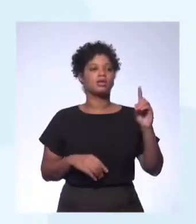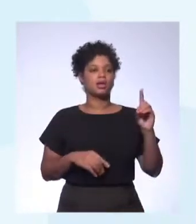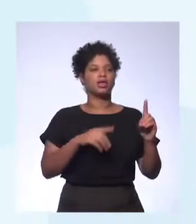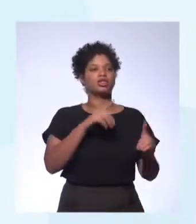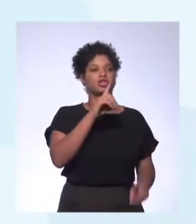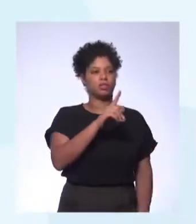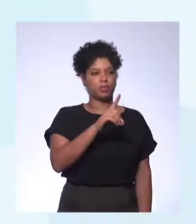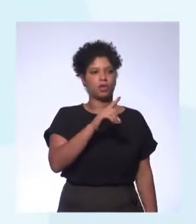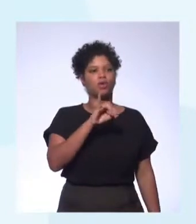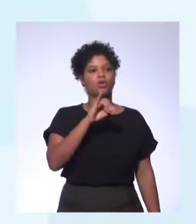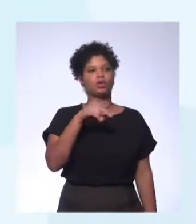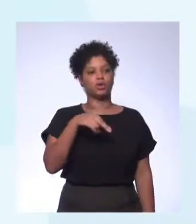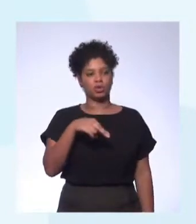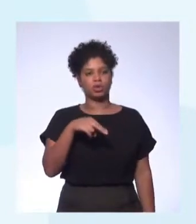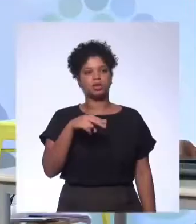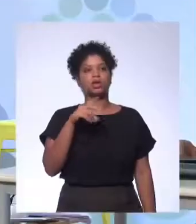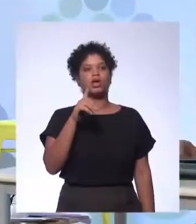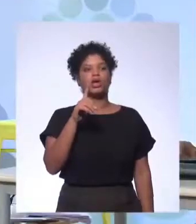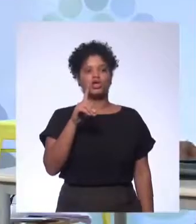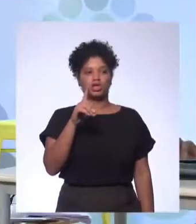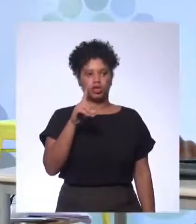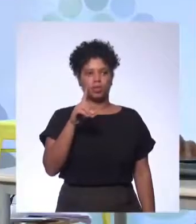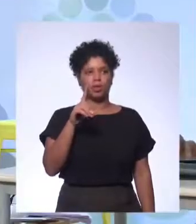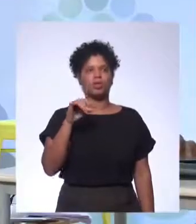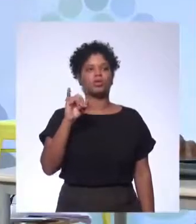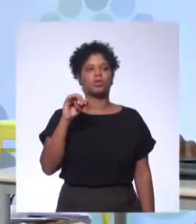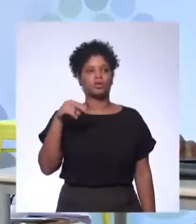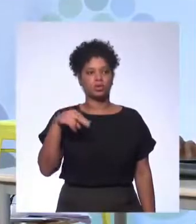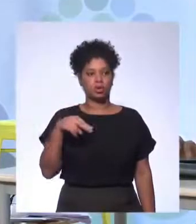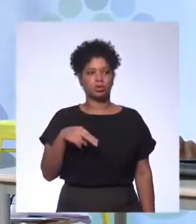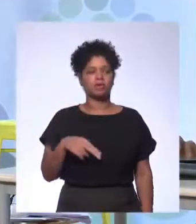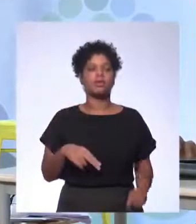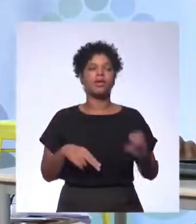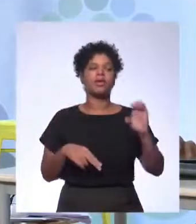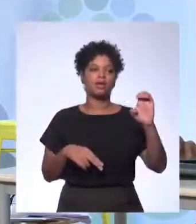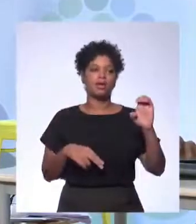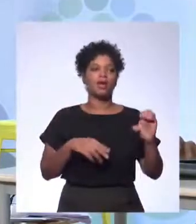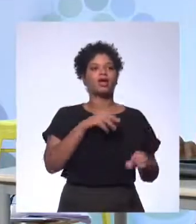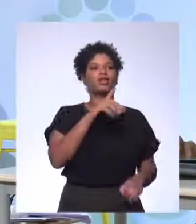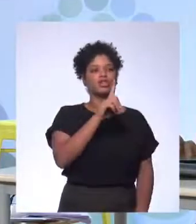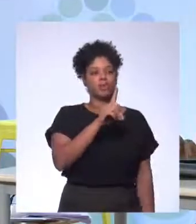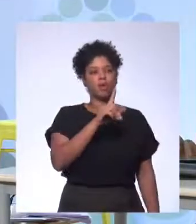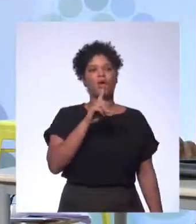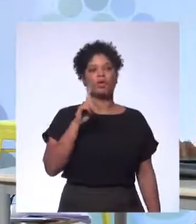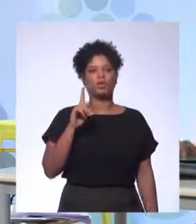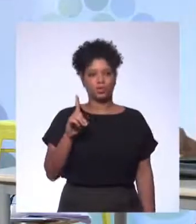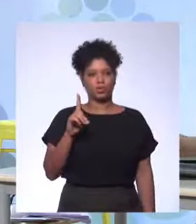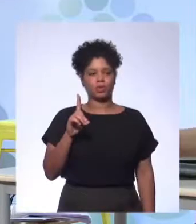dipolo-dipolo Ok Essas são aí as respostas corretas